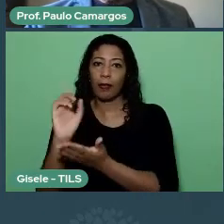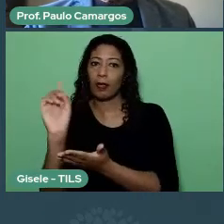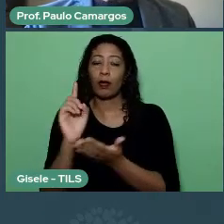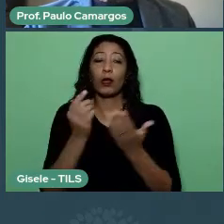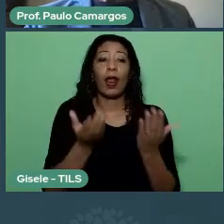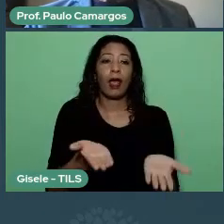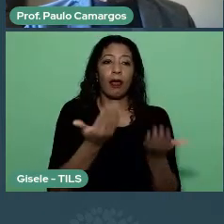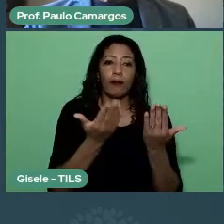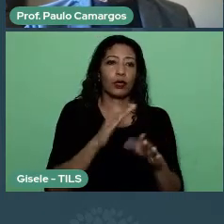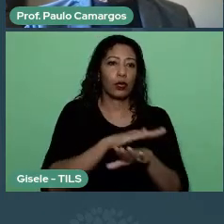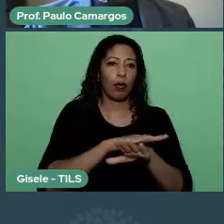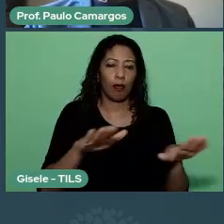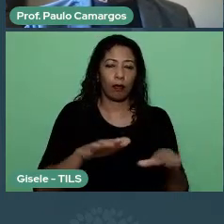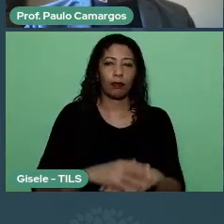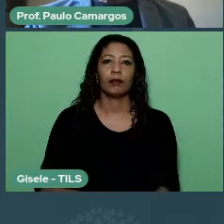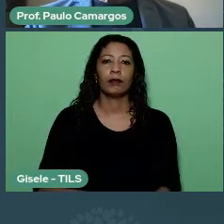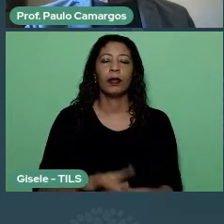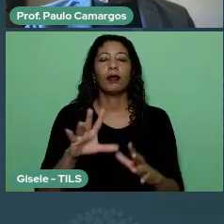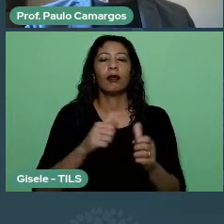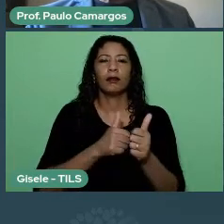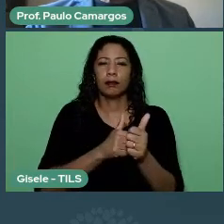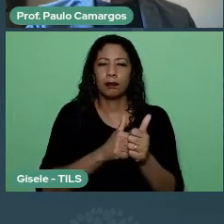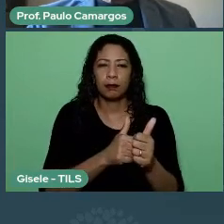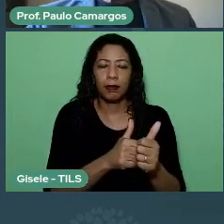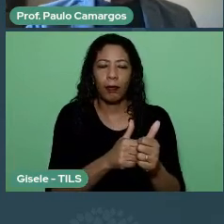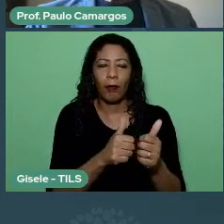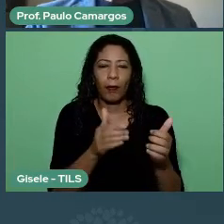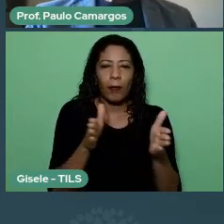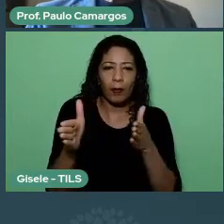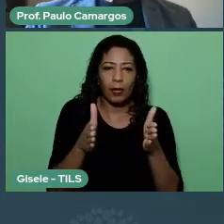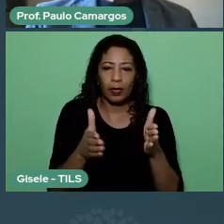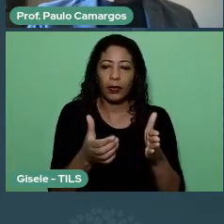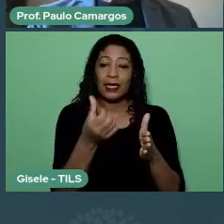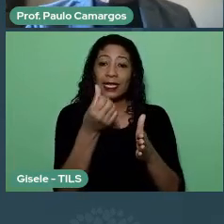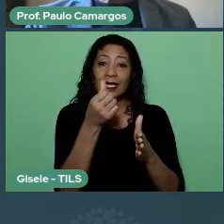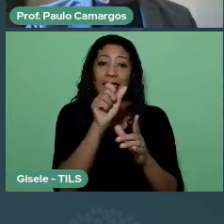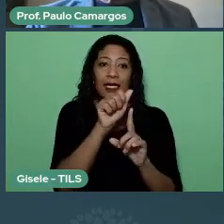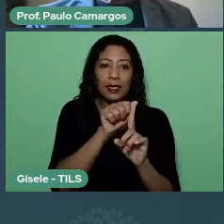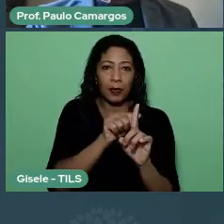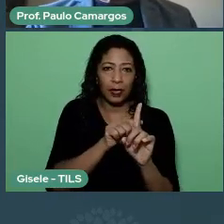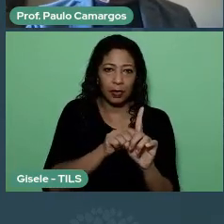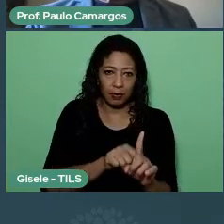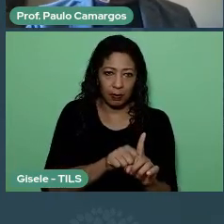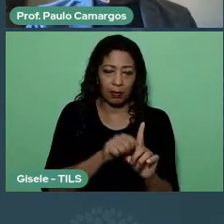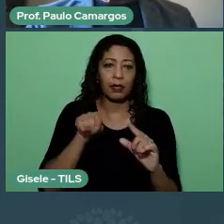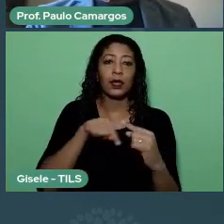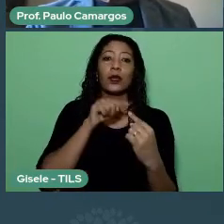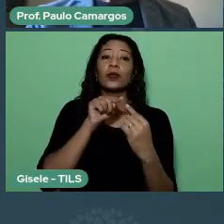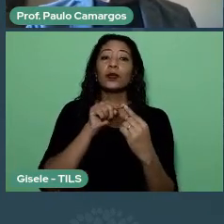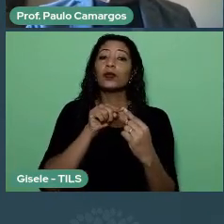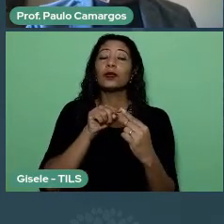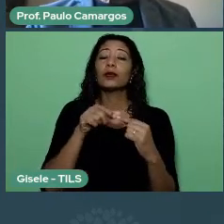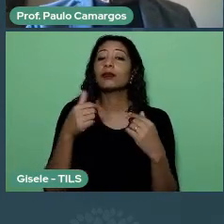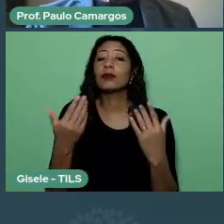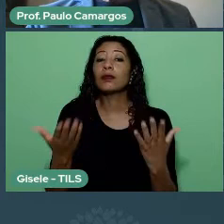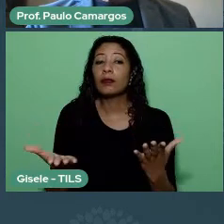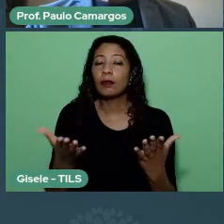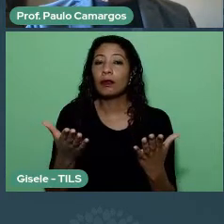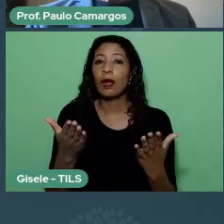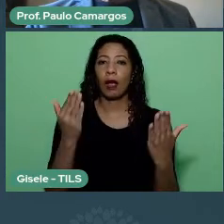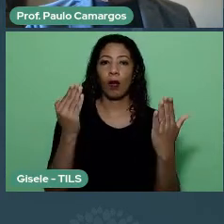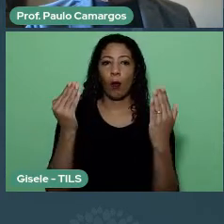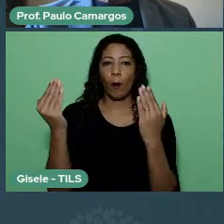leve. Acompanhamos essas crianças por 6 meses, e aqui o nosso objetivo foi comparar